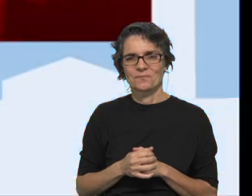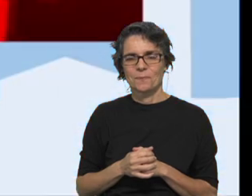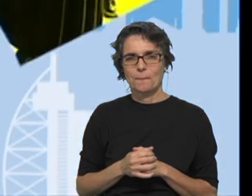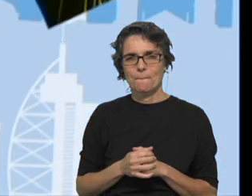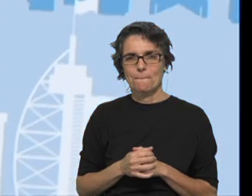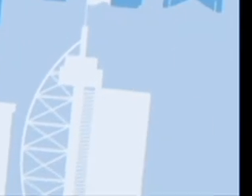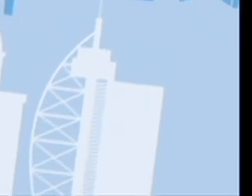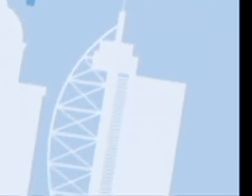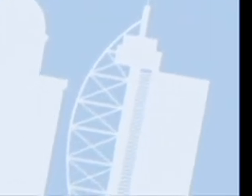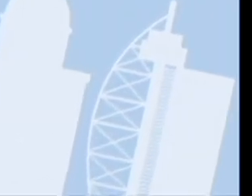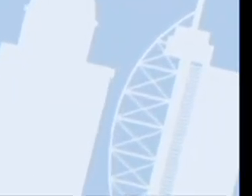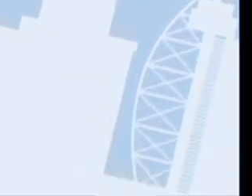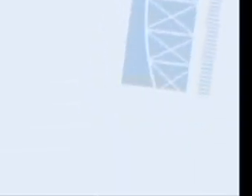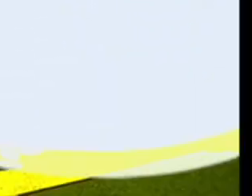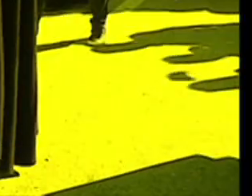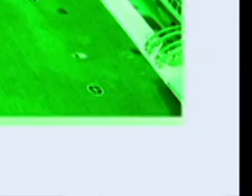E aí